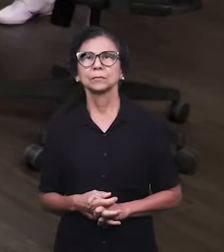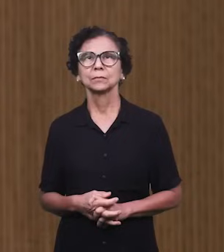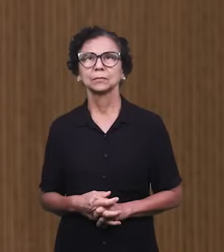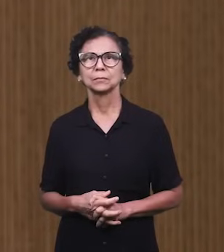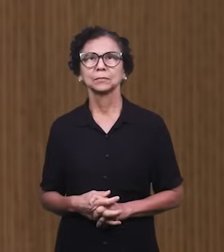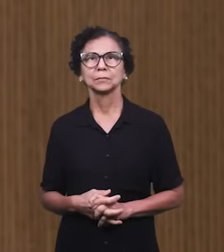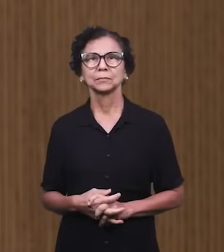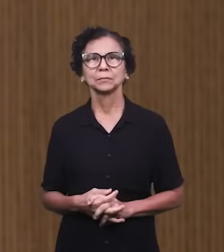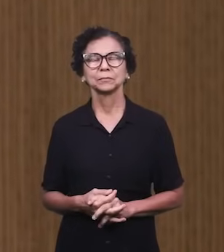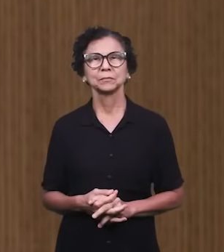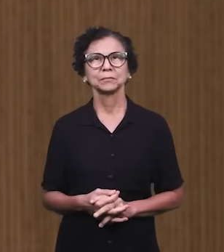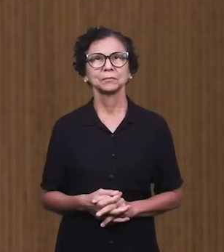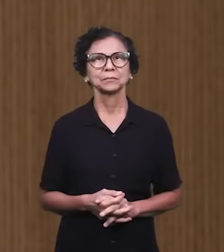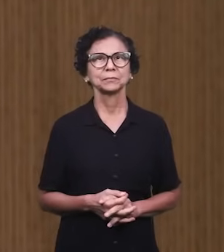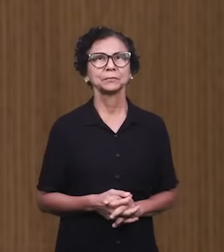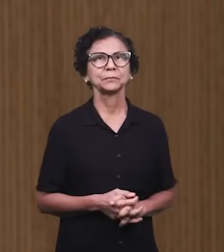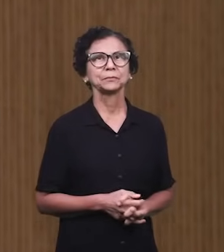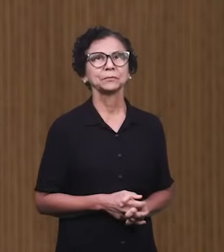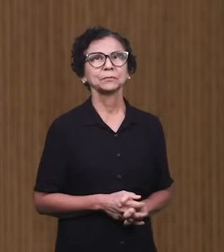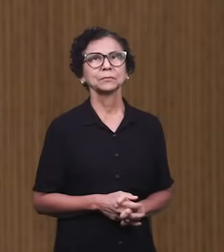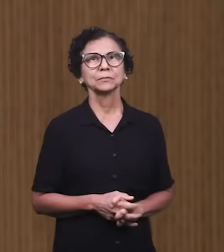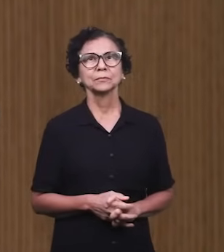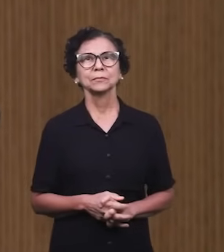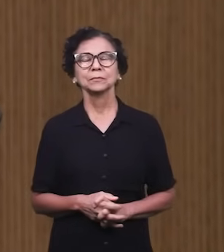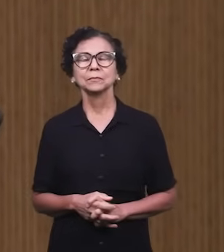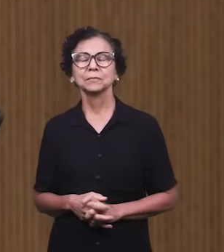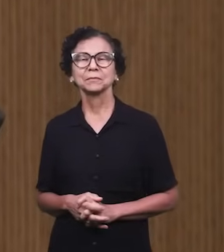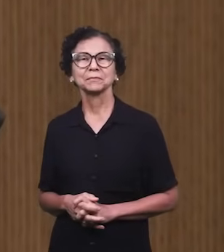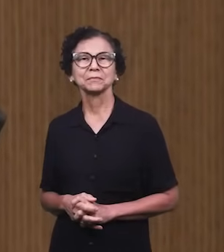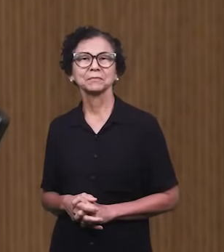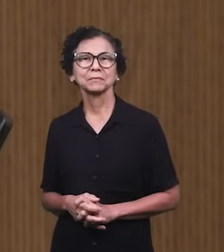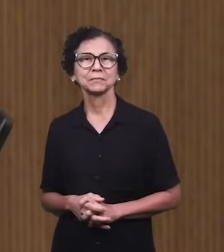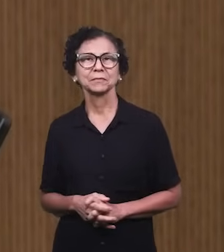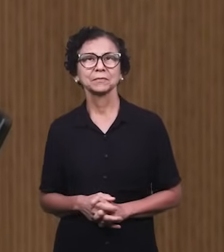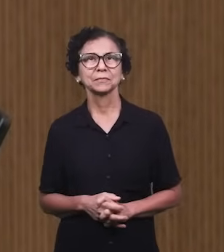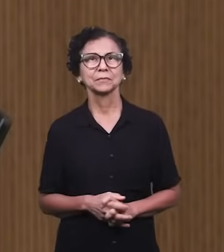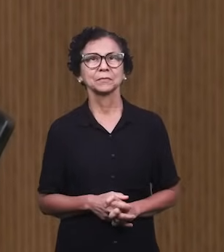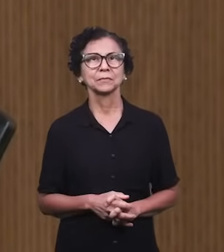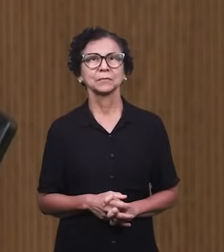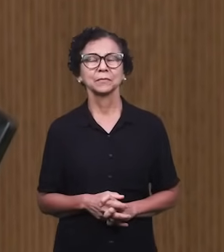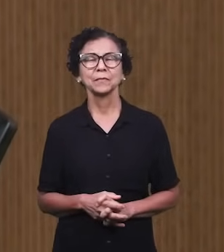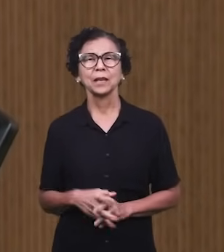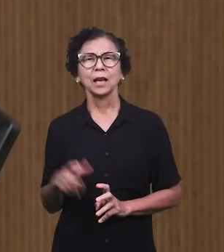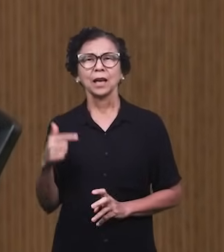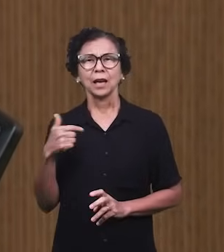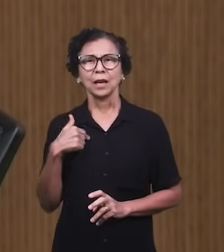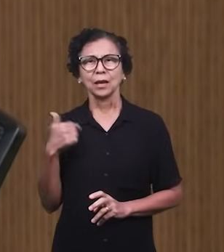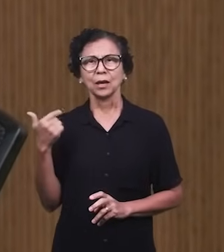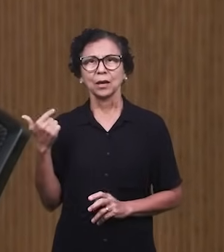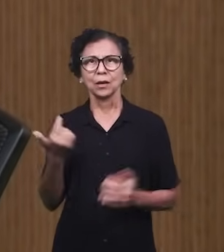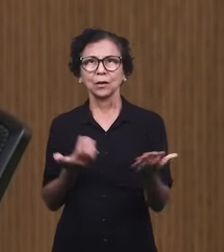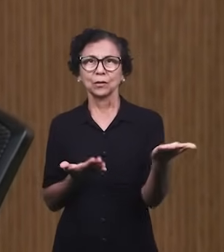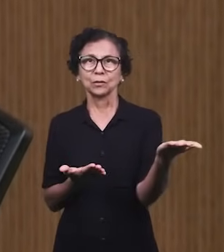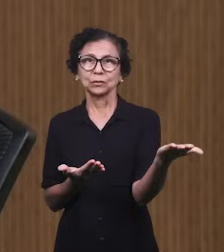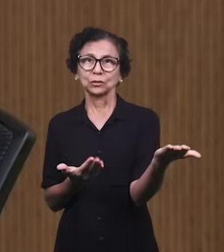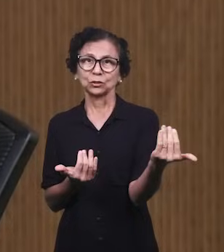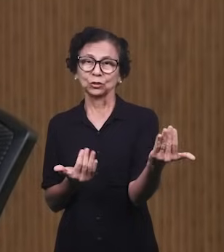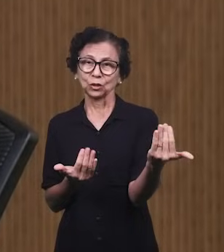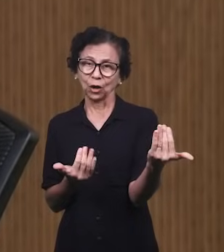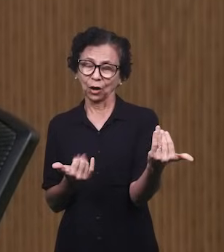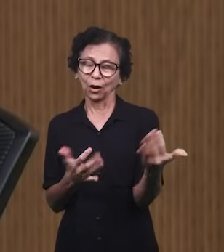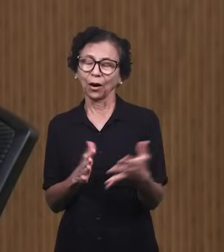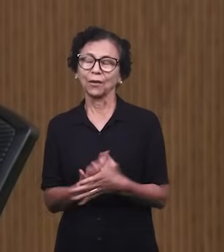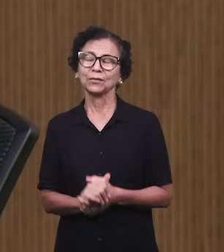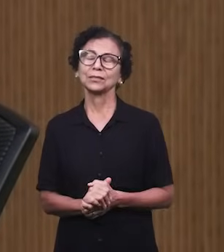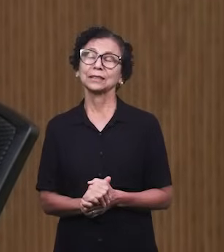estamos doentes, né, nós sermos curados. E aconteceu isso 2 vezes. Antes de me casar, quando eu era jovem. Jovem tem doença